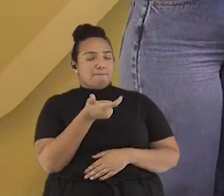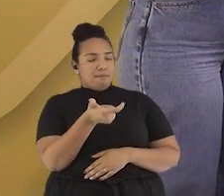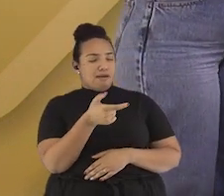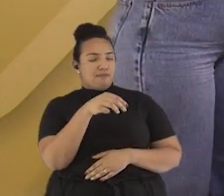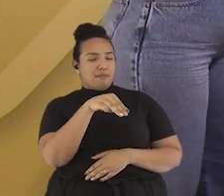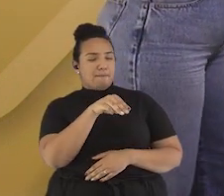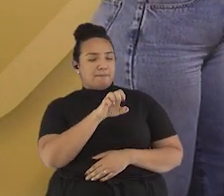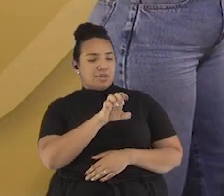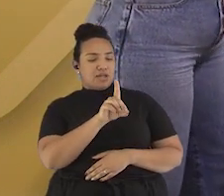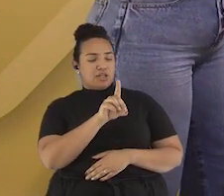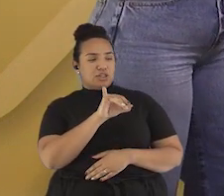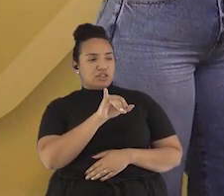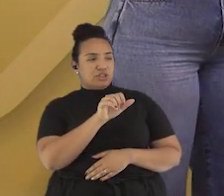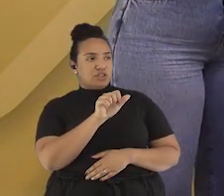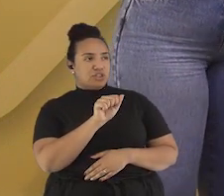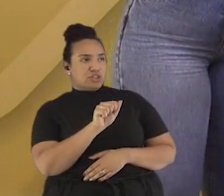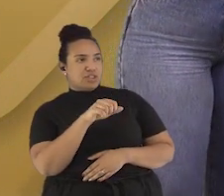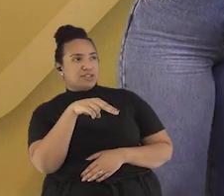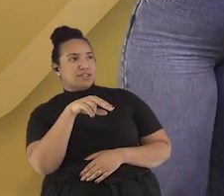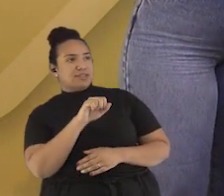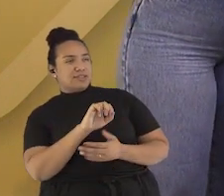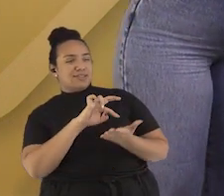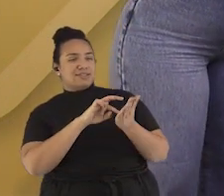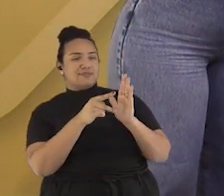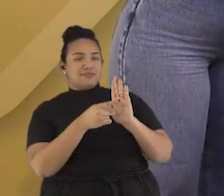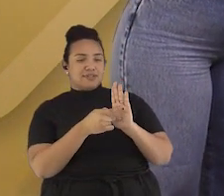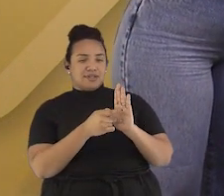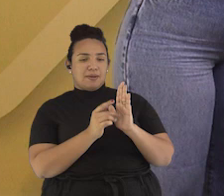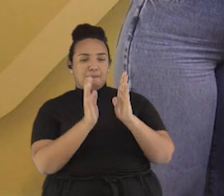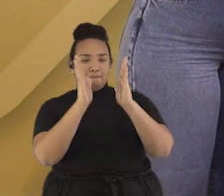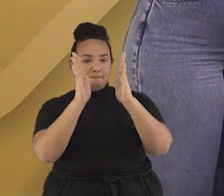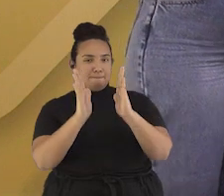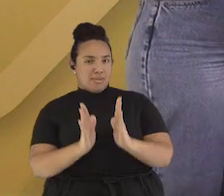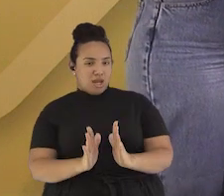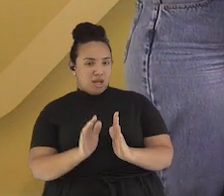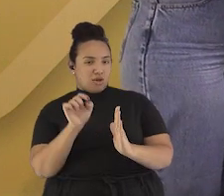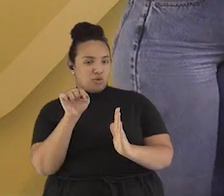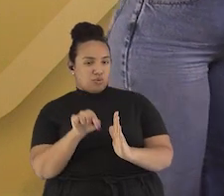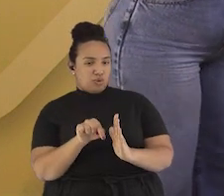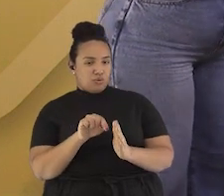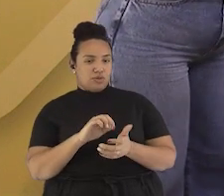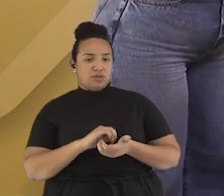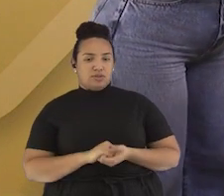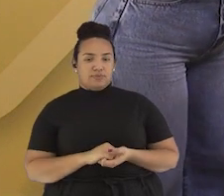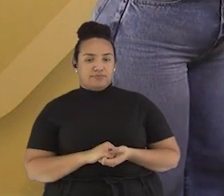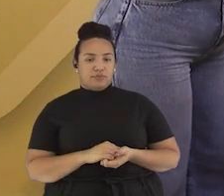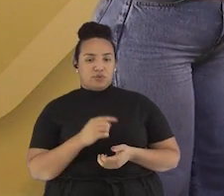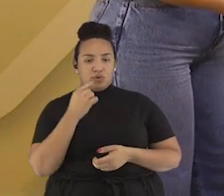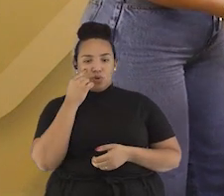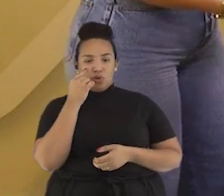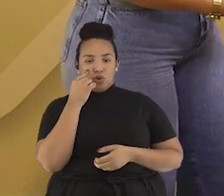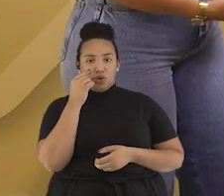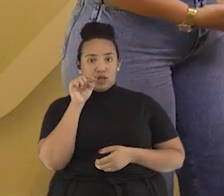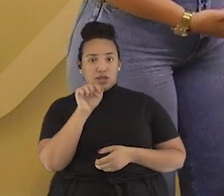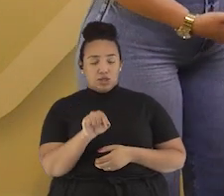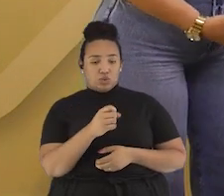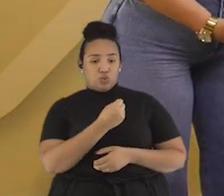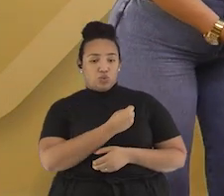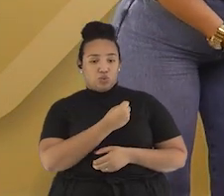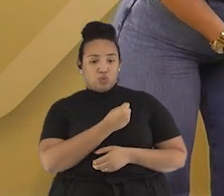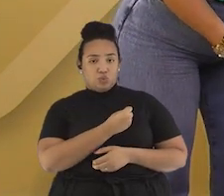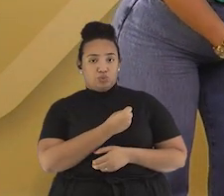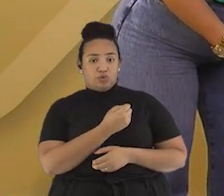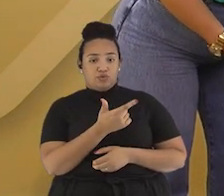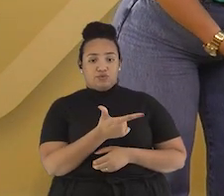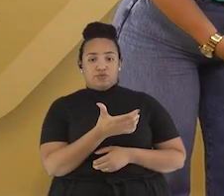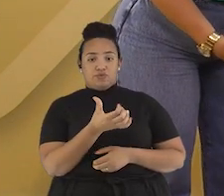que que vem a ser mediana? Mediana vem de meio. Então o que está no meio? Então o que está no meio